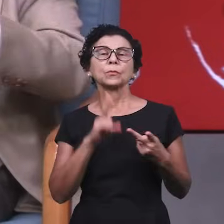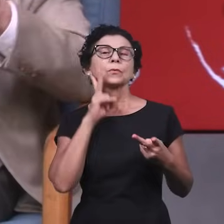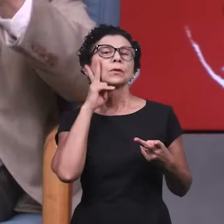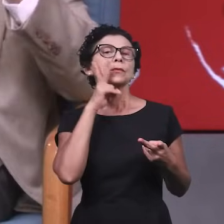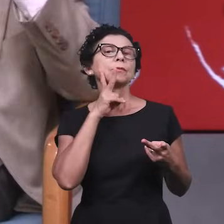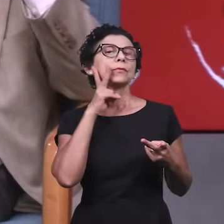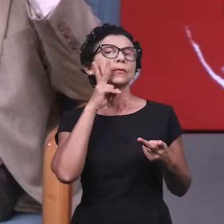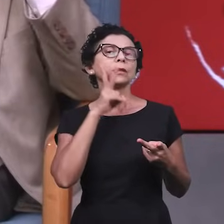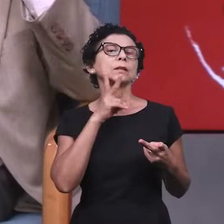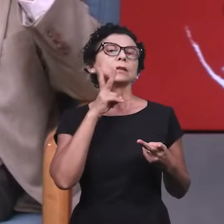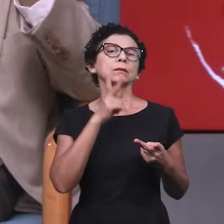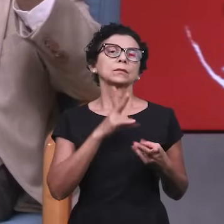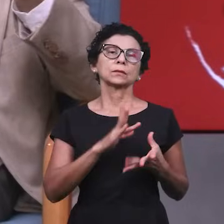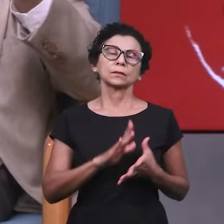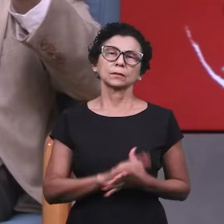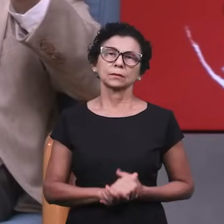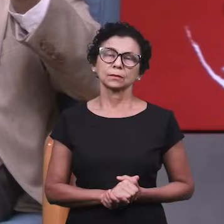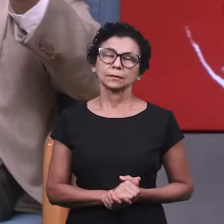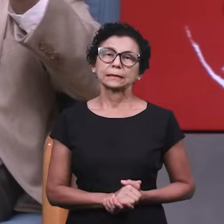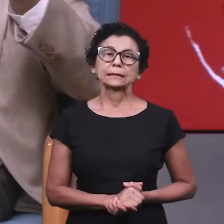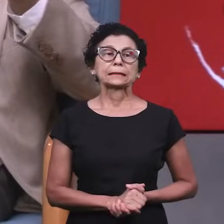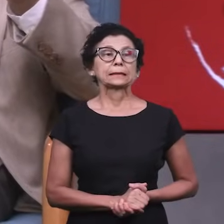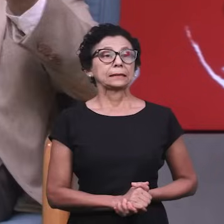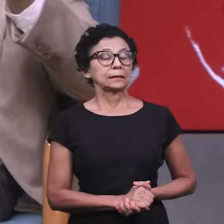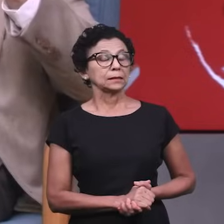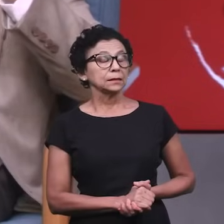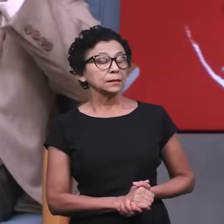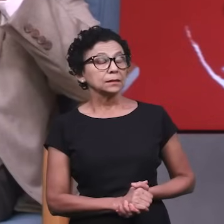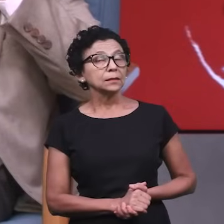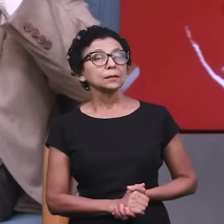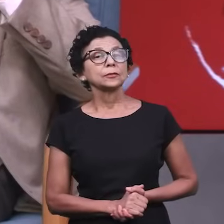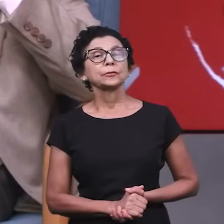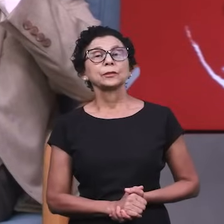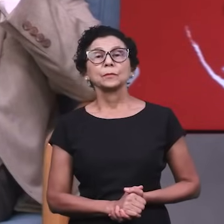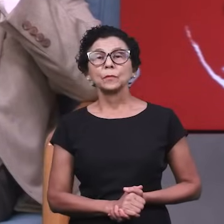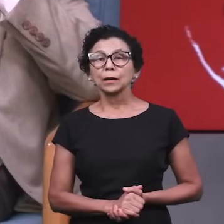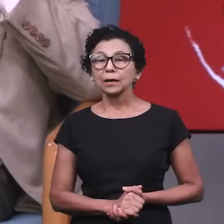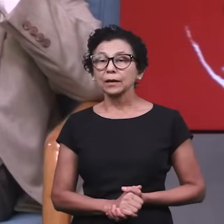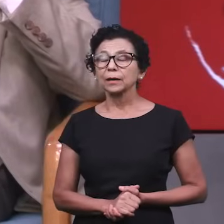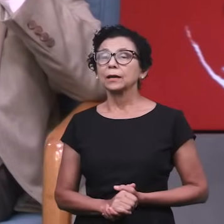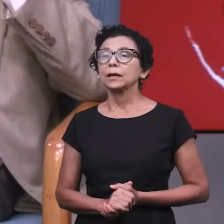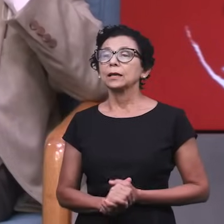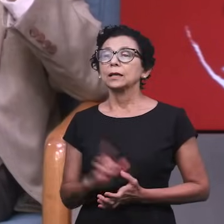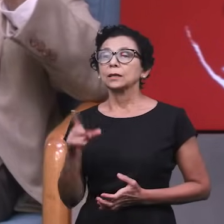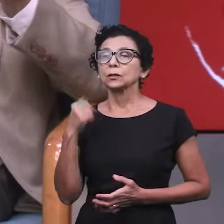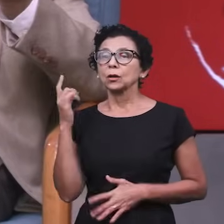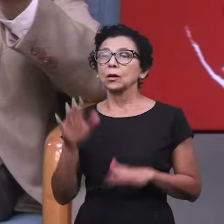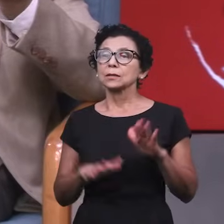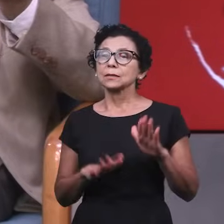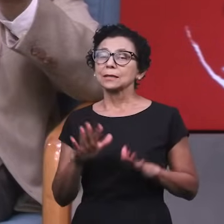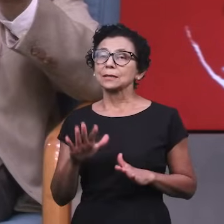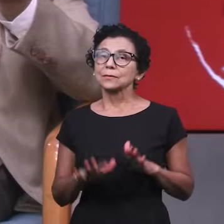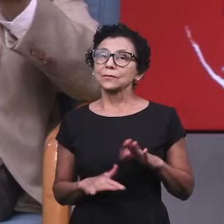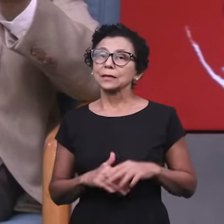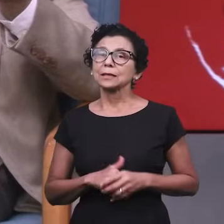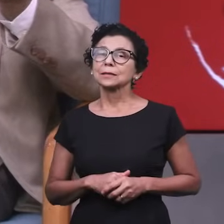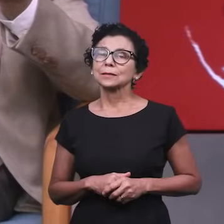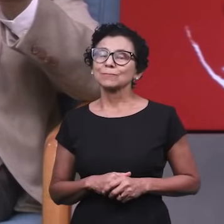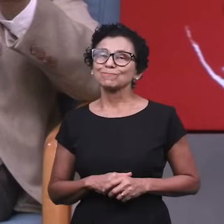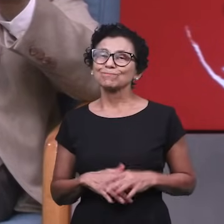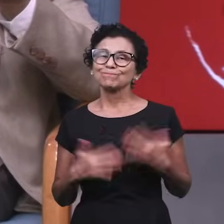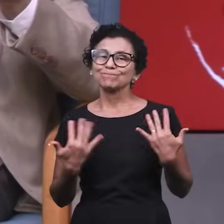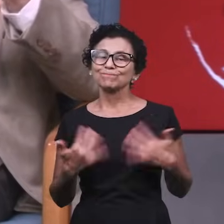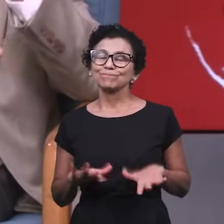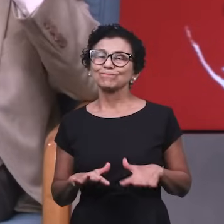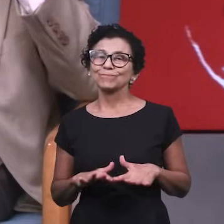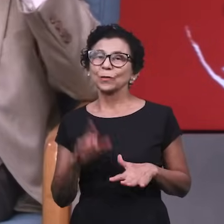nessa colocação, e às vezes os grandes equívocos que nós cometemos é de não nos aprofundarmos